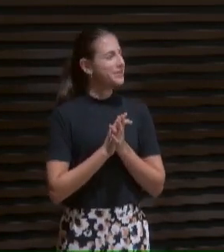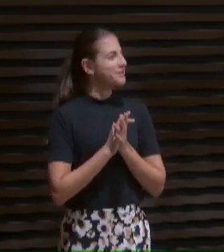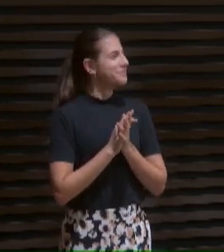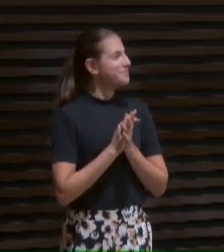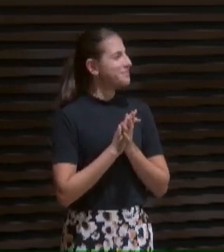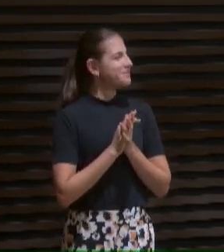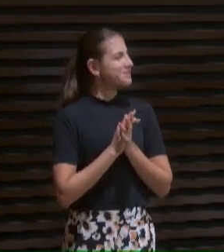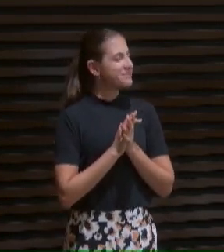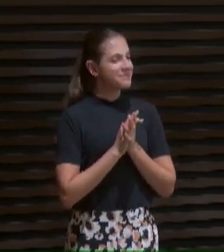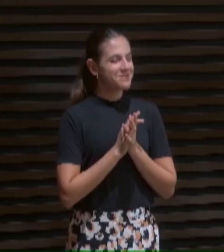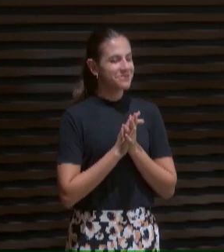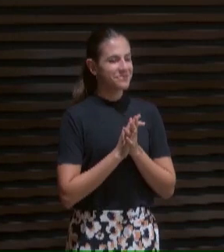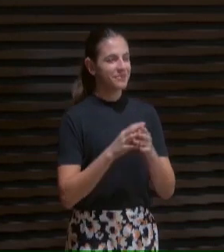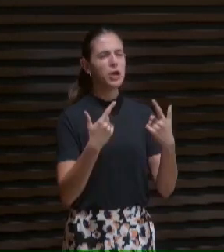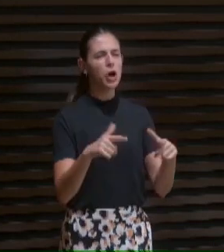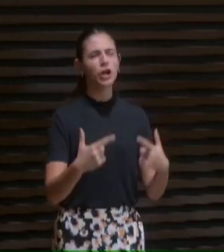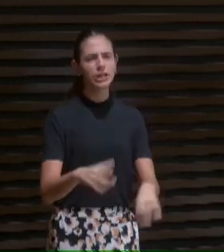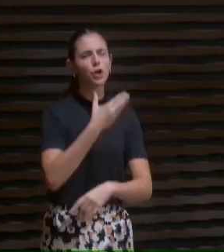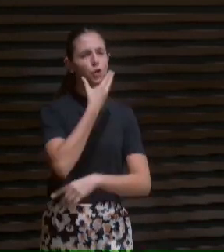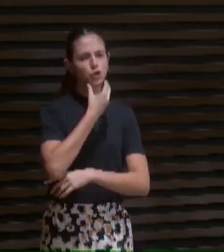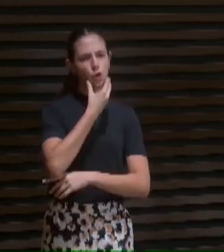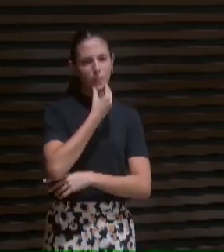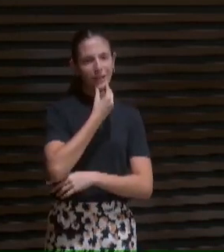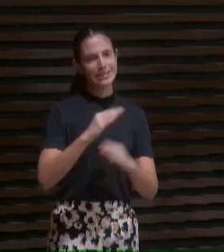Cadê os homens em casa?